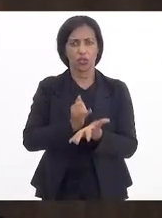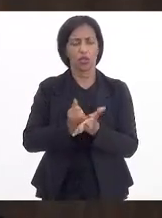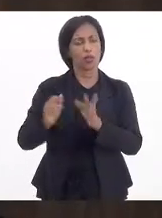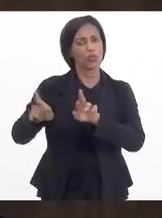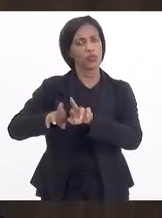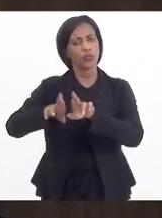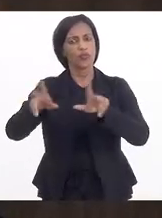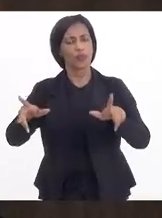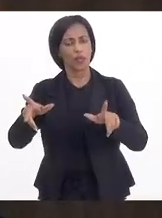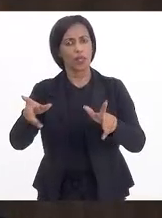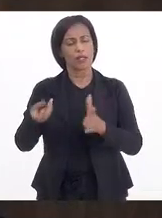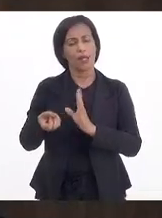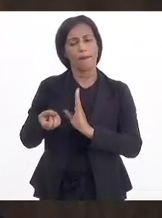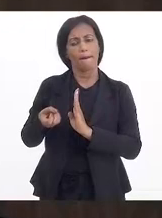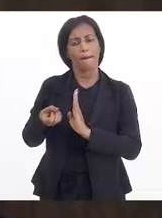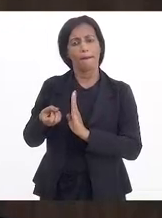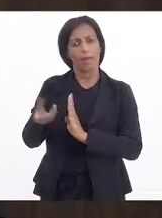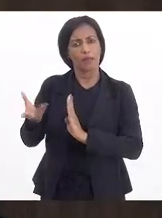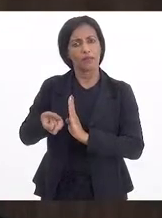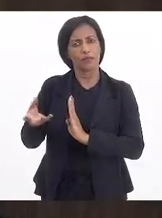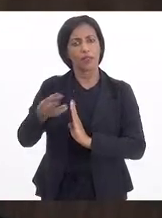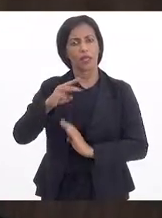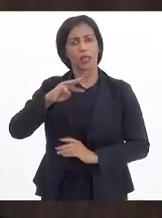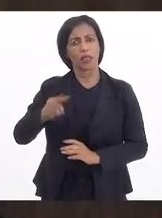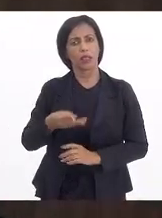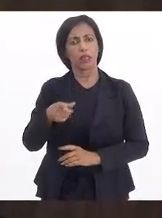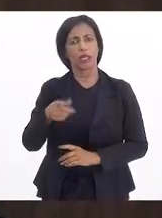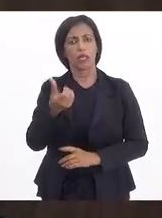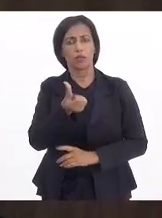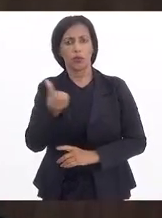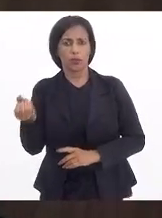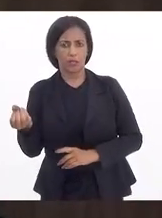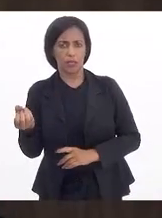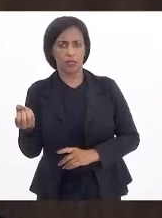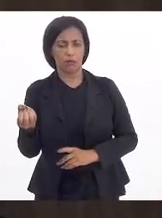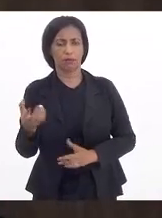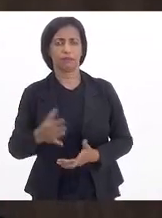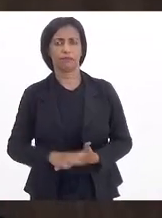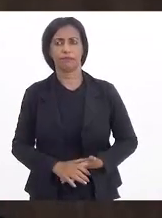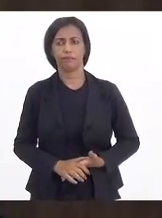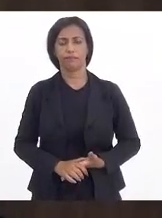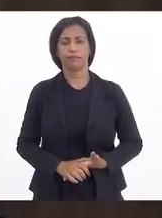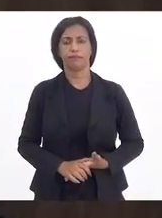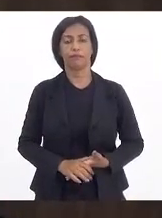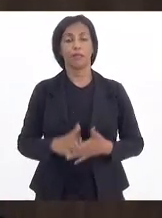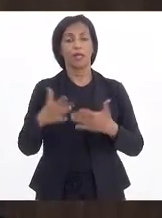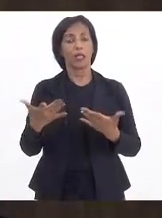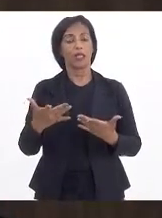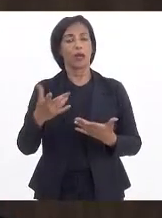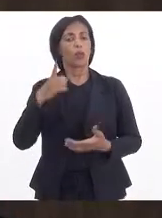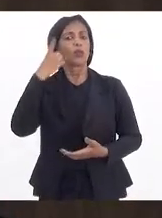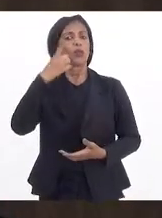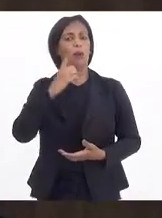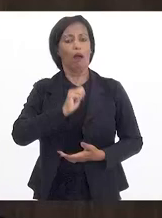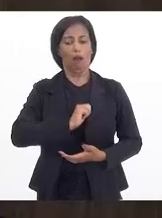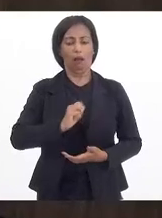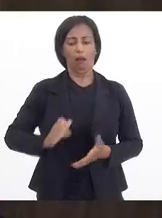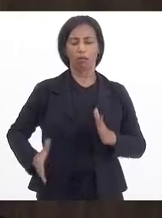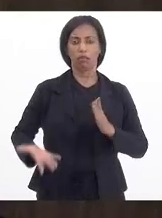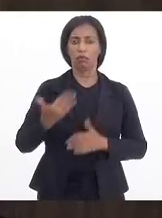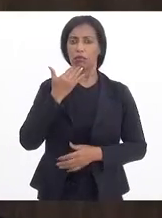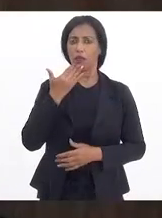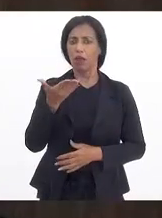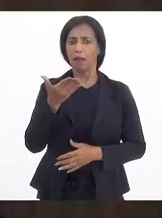diferenciada beneficiada é de 3 milhões e seiscentos então Deputado André Ceciliano está